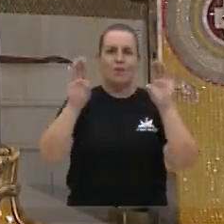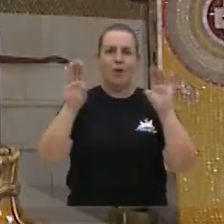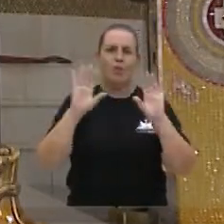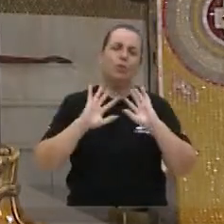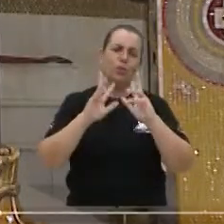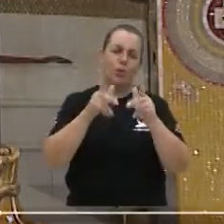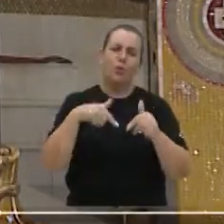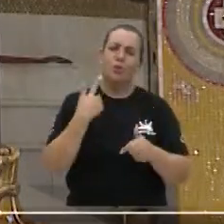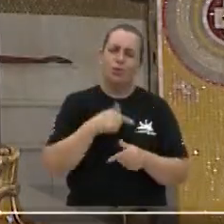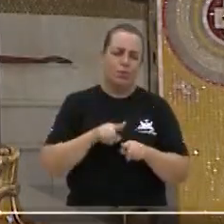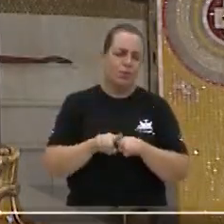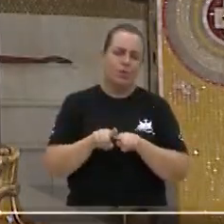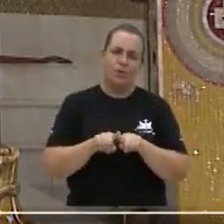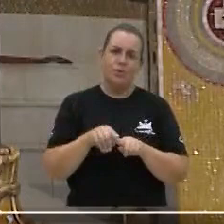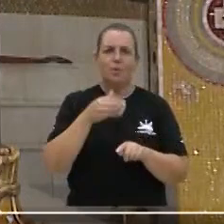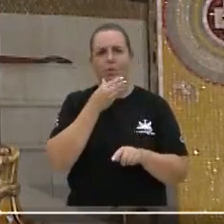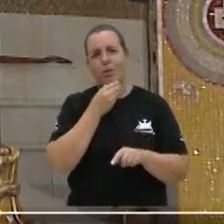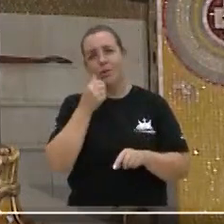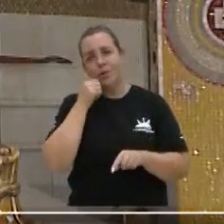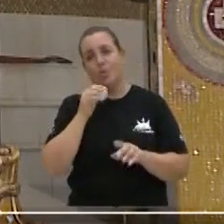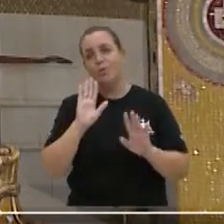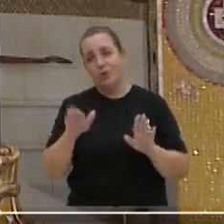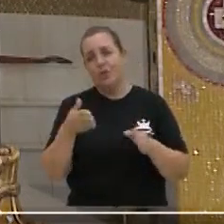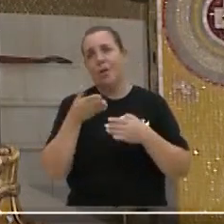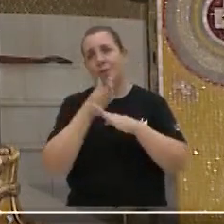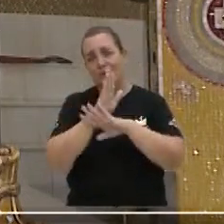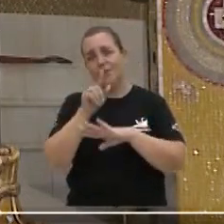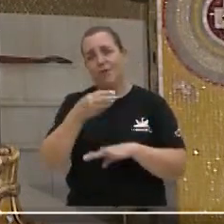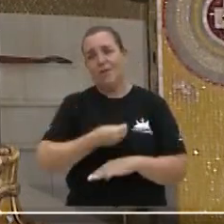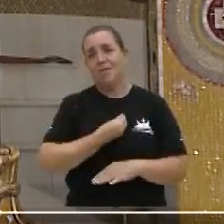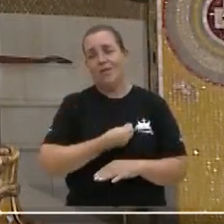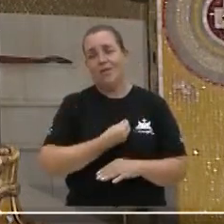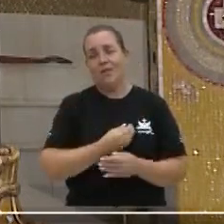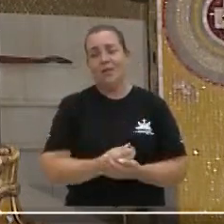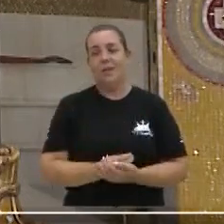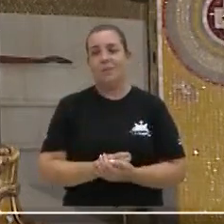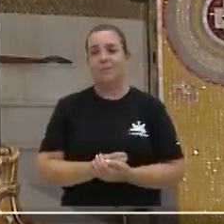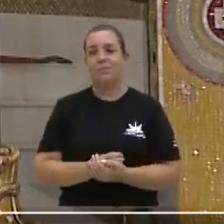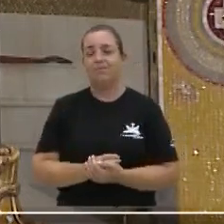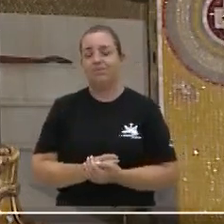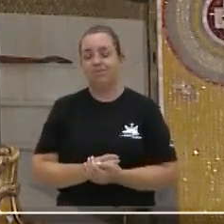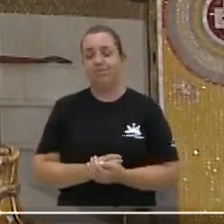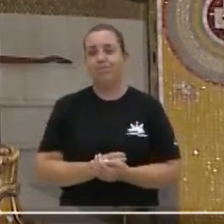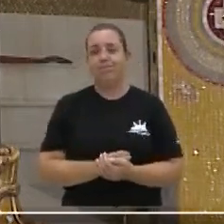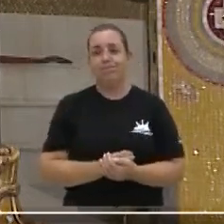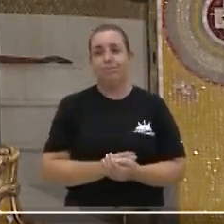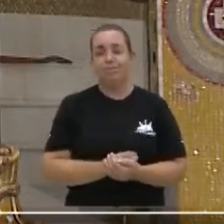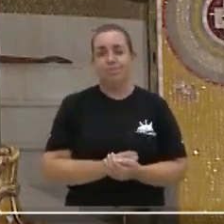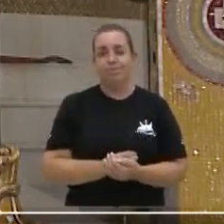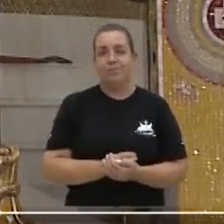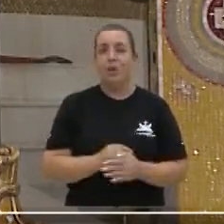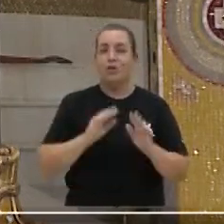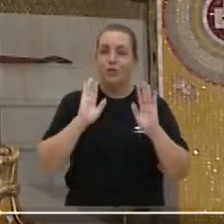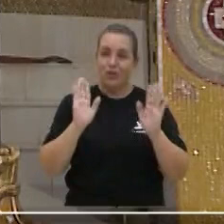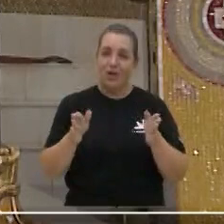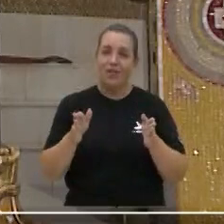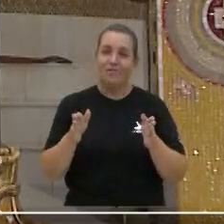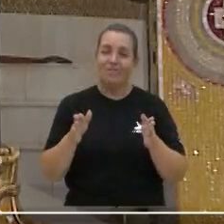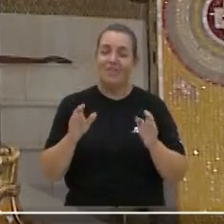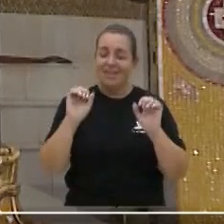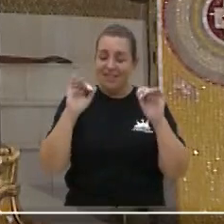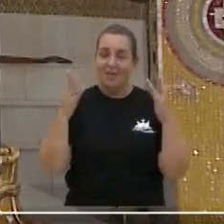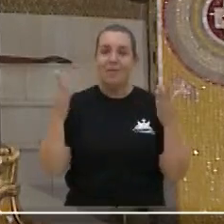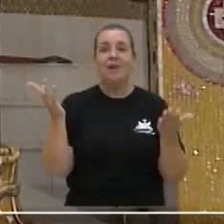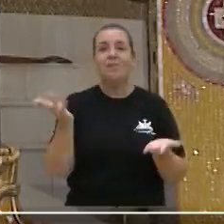nossos irmãos e irmãs que partiram desta vida e já celebraram a Páscoa,